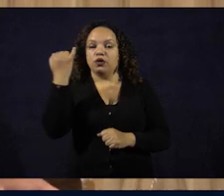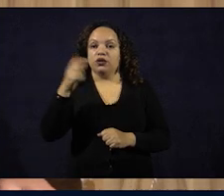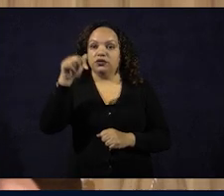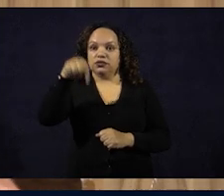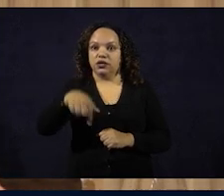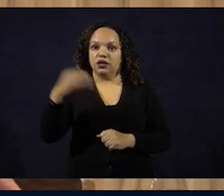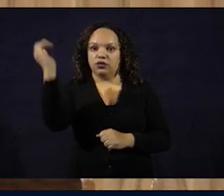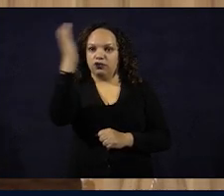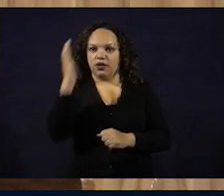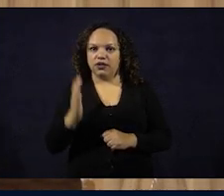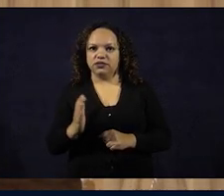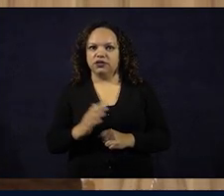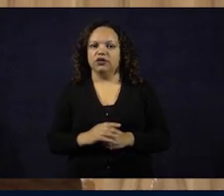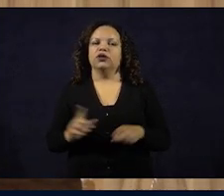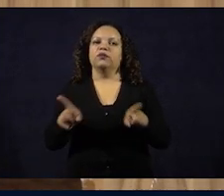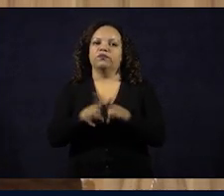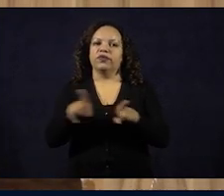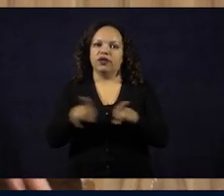contexto das